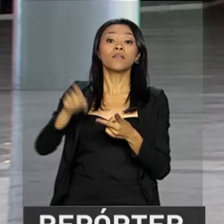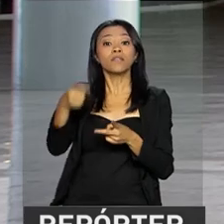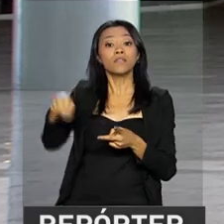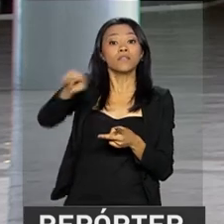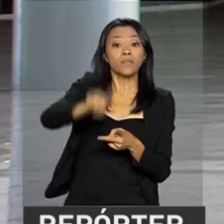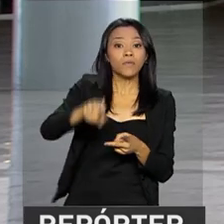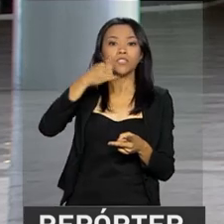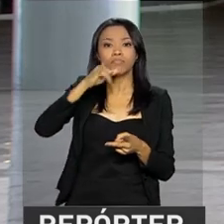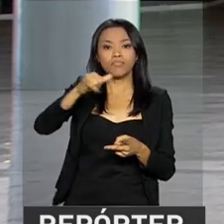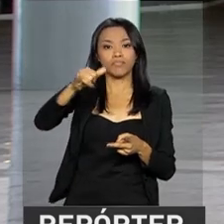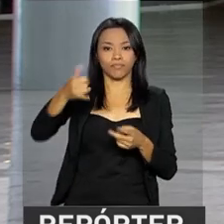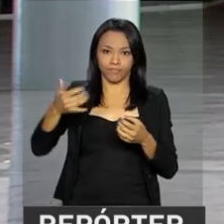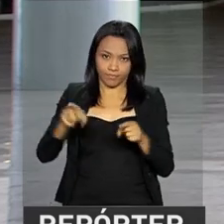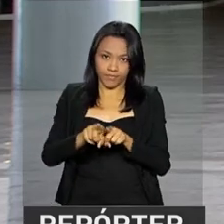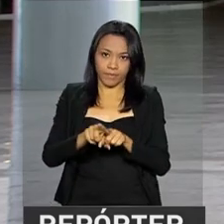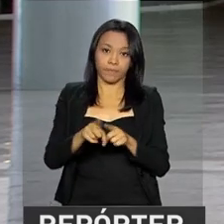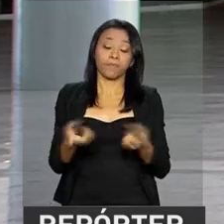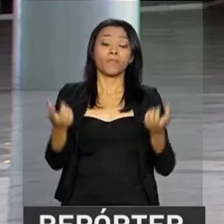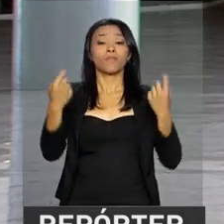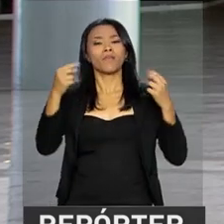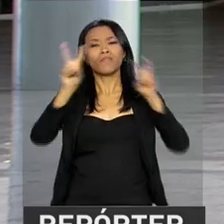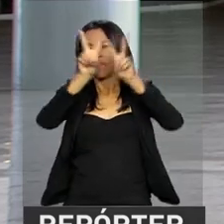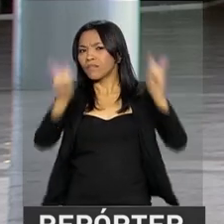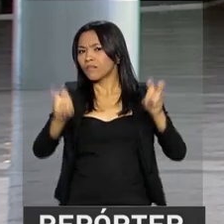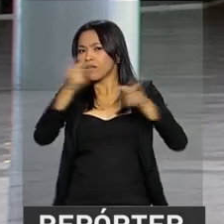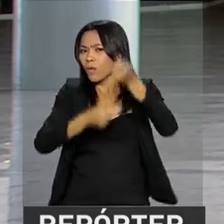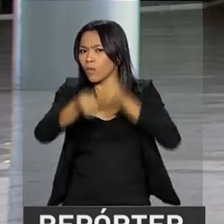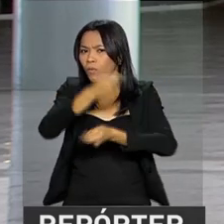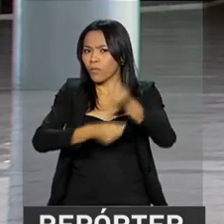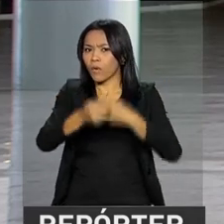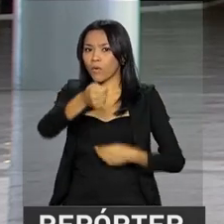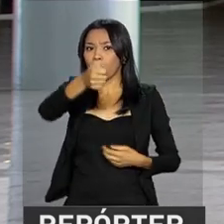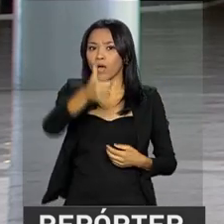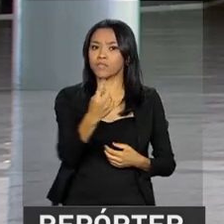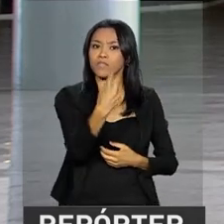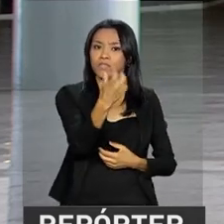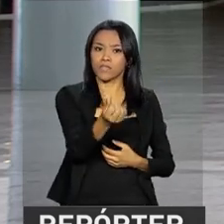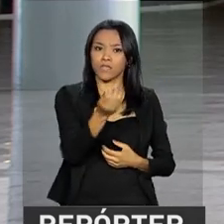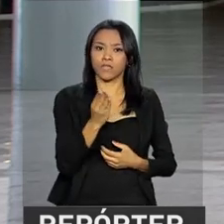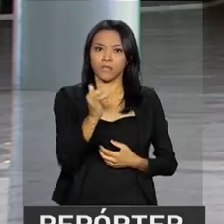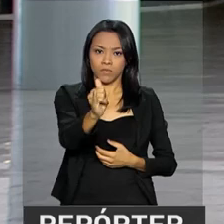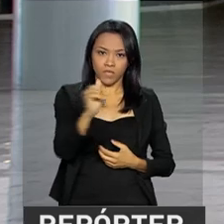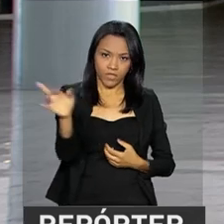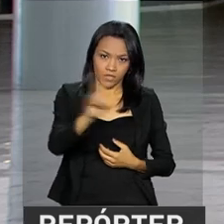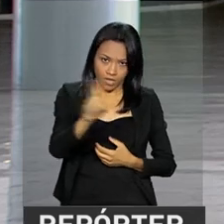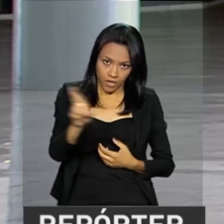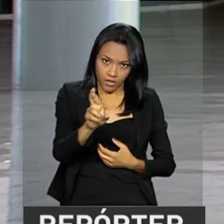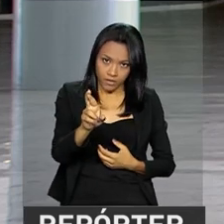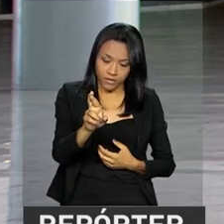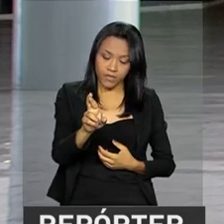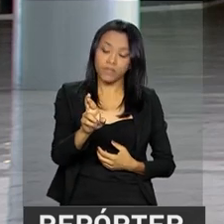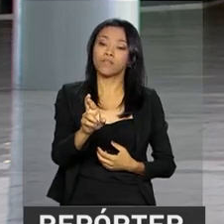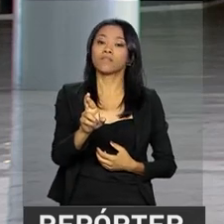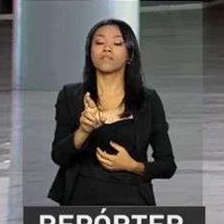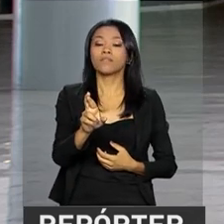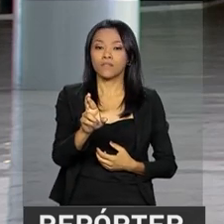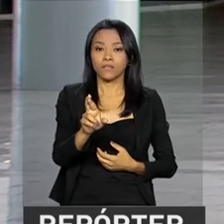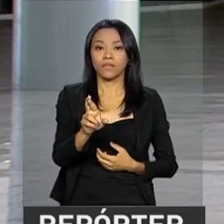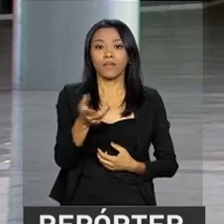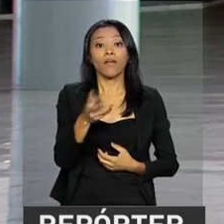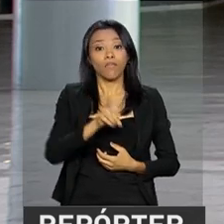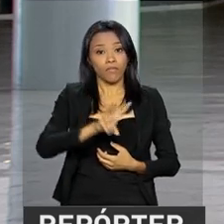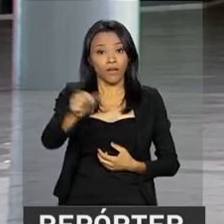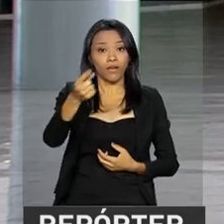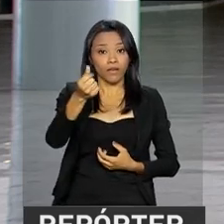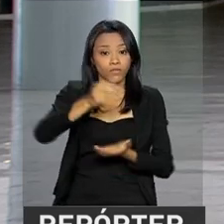filho e falando agora um pouco sobre a economia são quase 16 bilhões de reais em quase 16 bilhões de reais vão